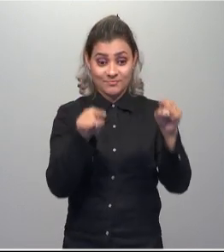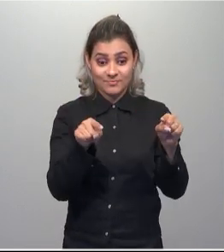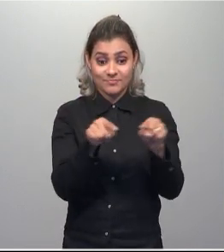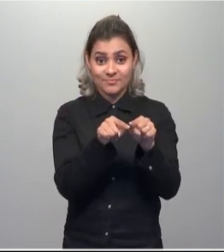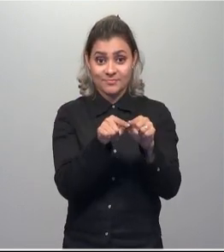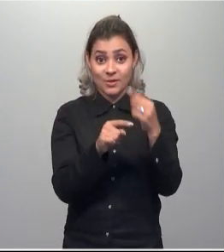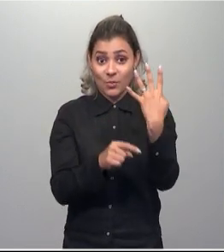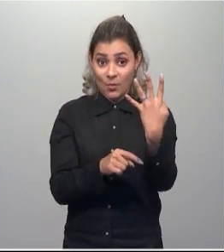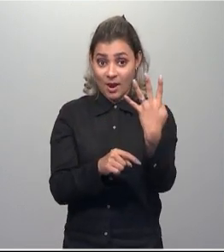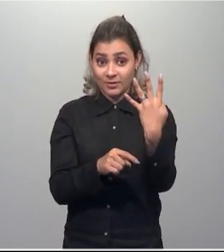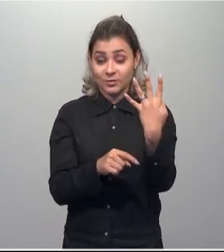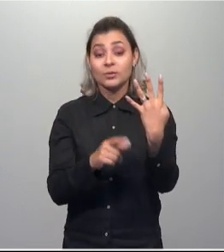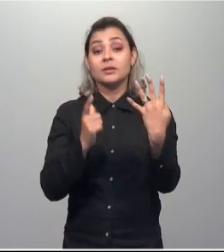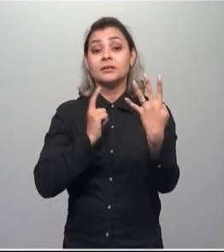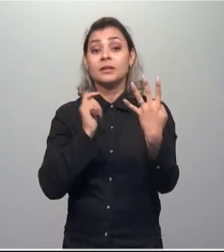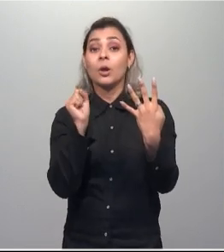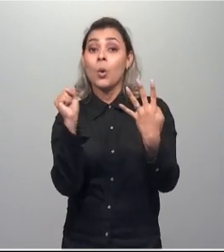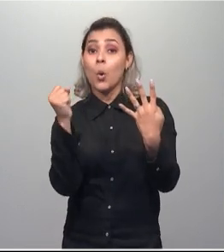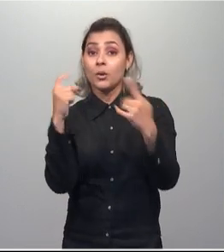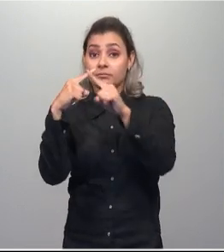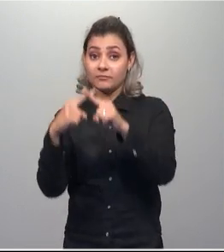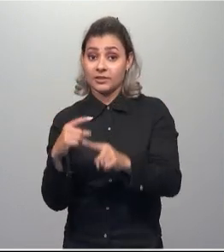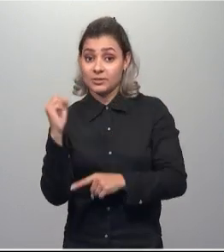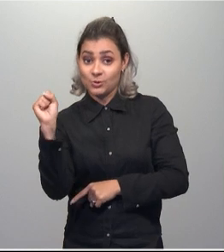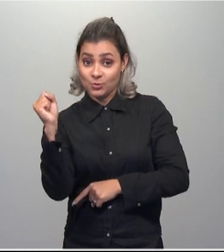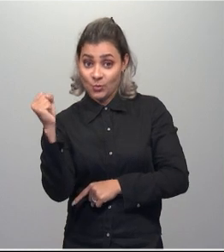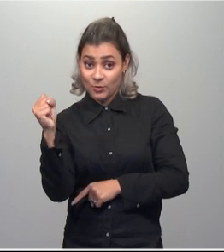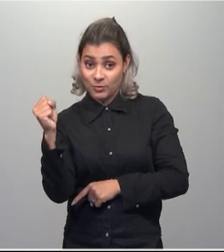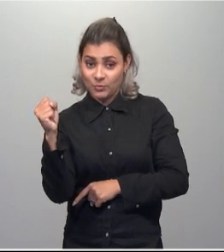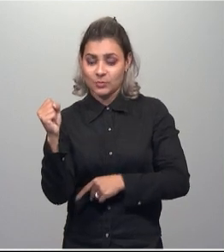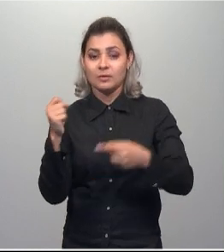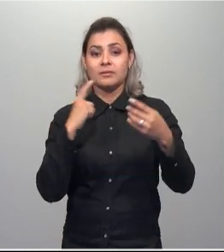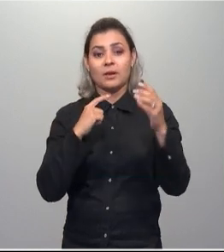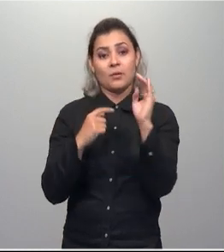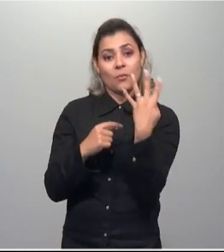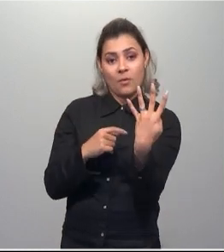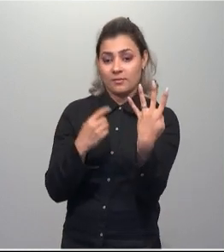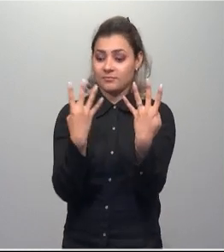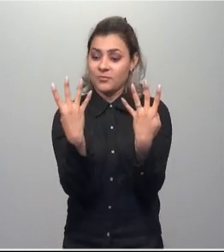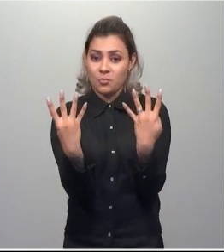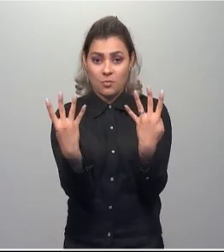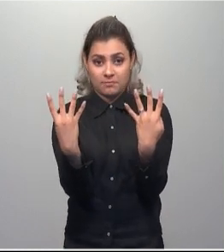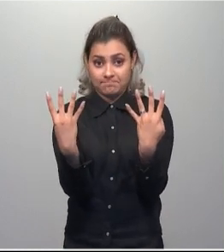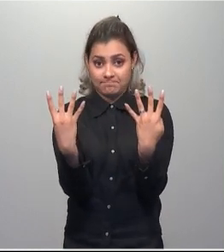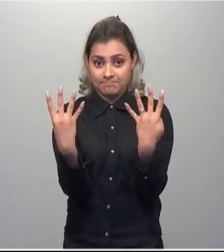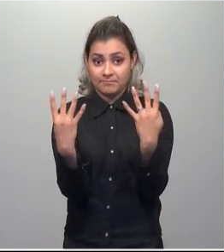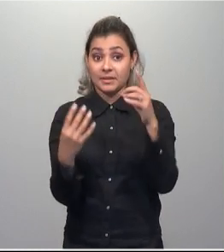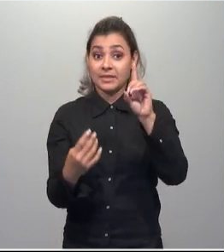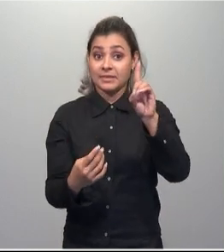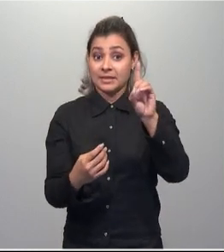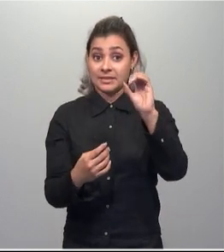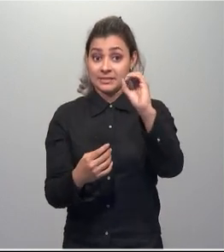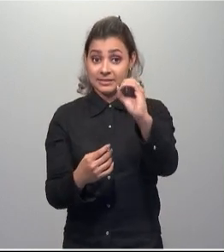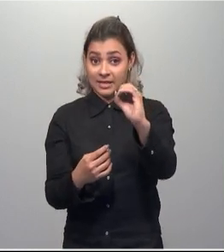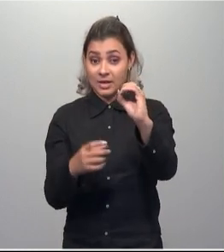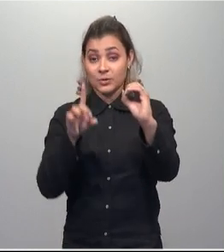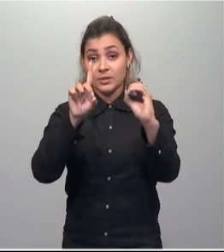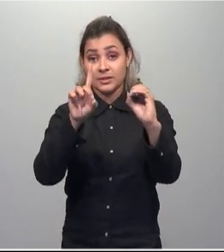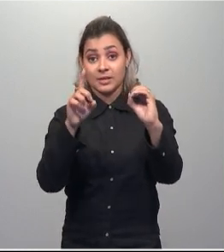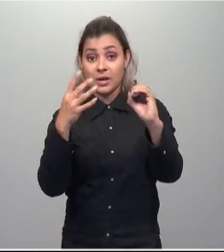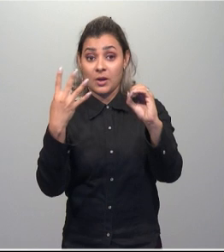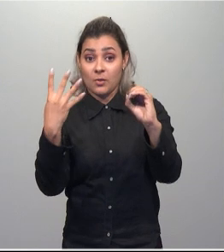18 endereços 4 ac e 4 ac de zero e de quatro